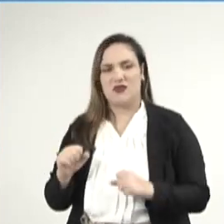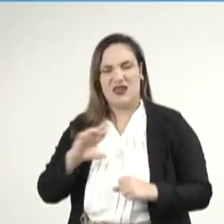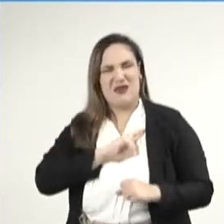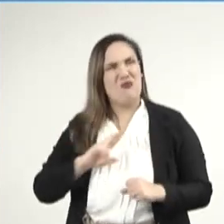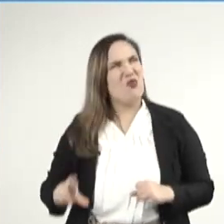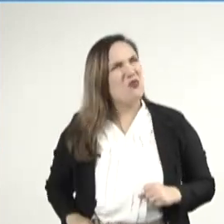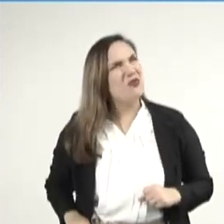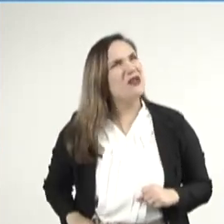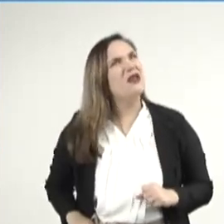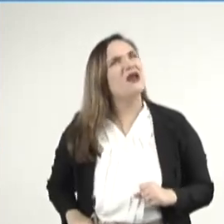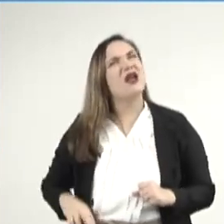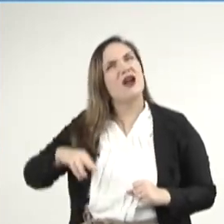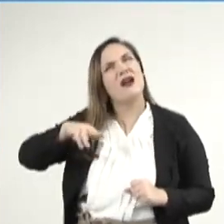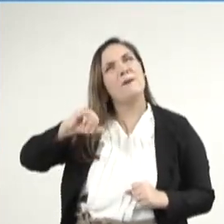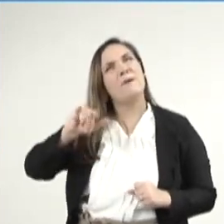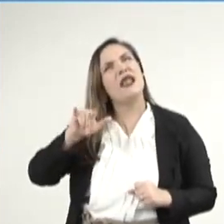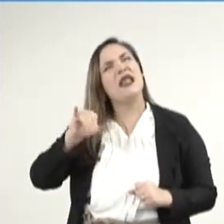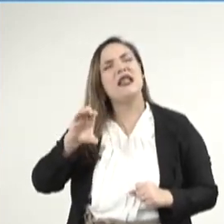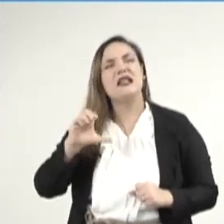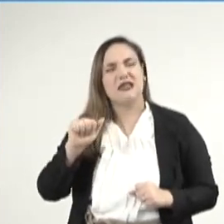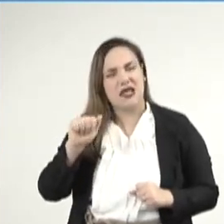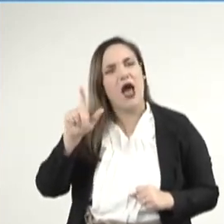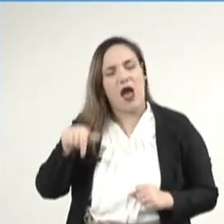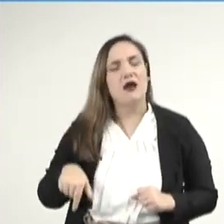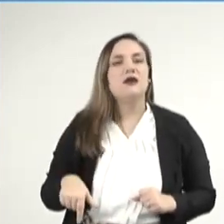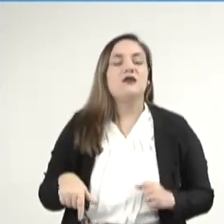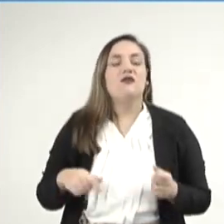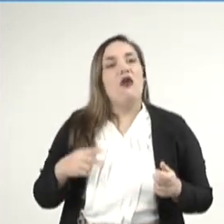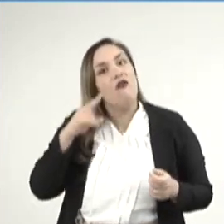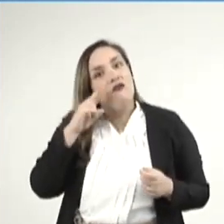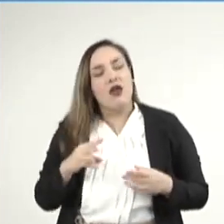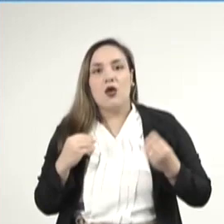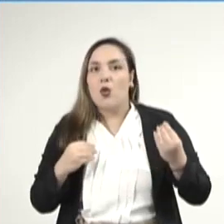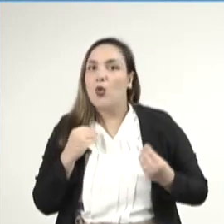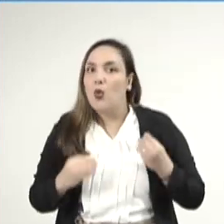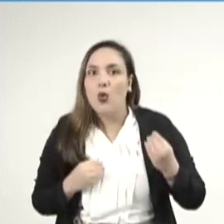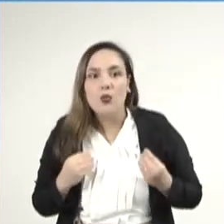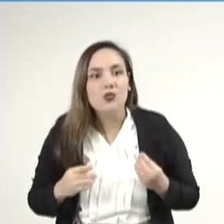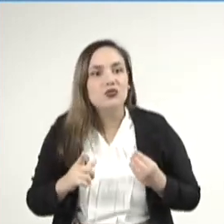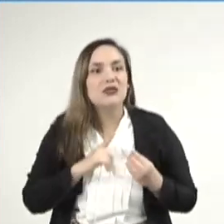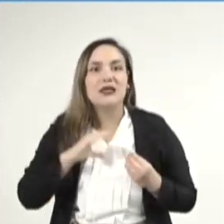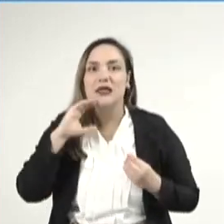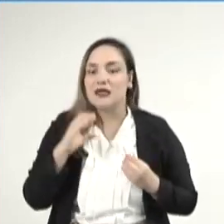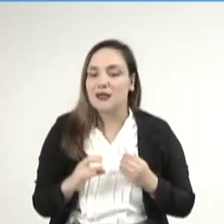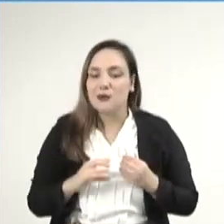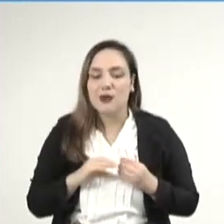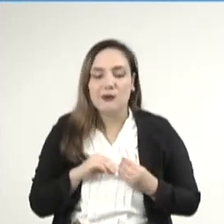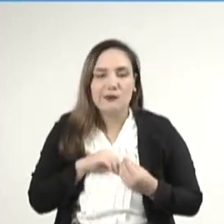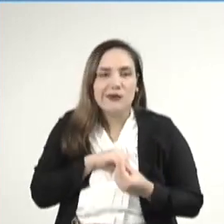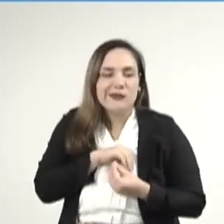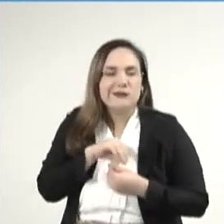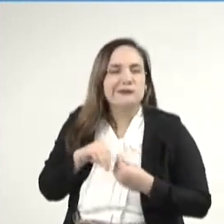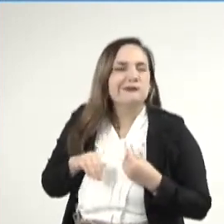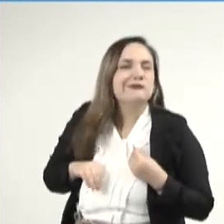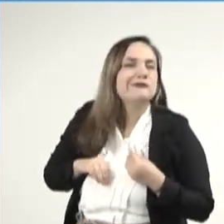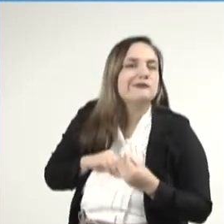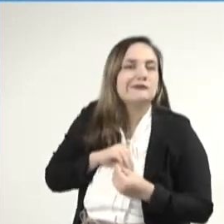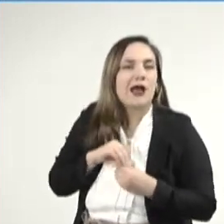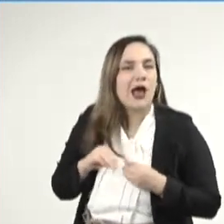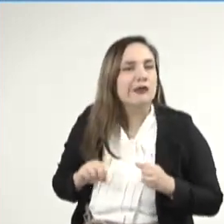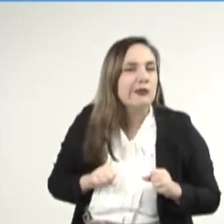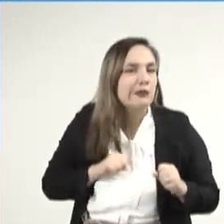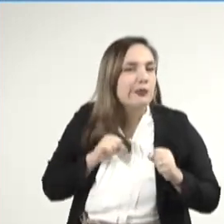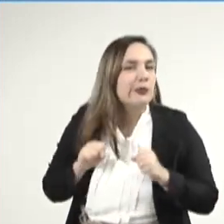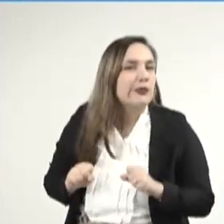Milícias, e a gente entende ali essa infiltração das milícias, do